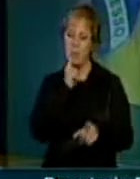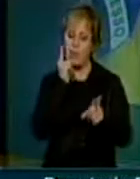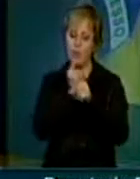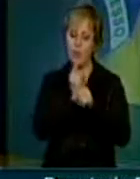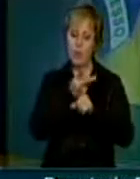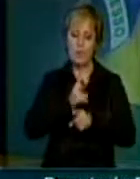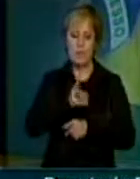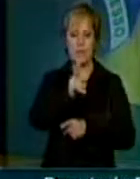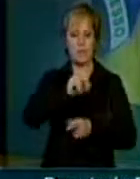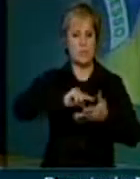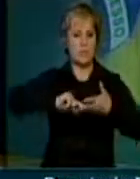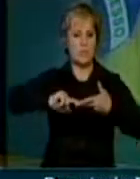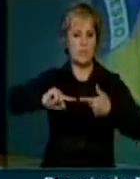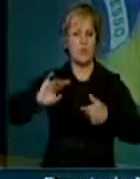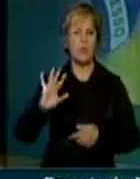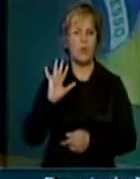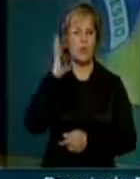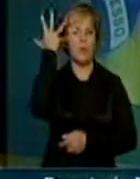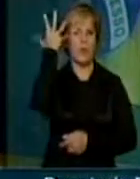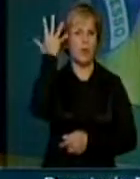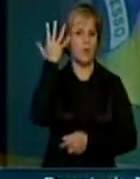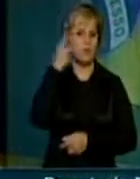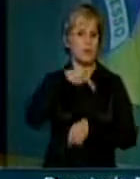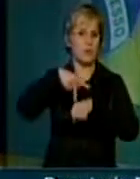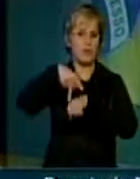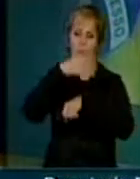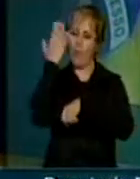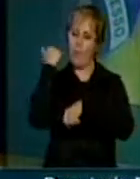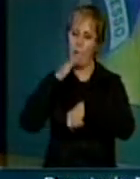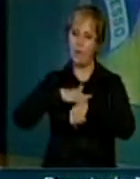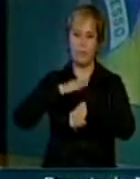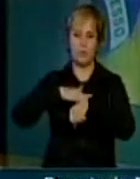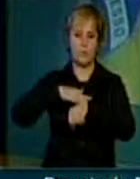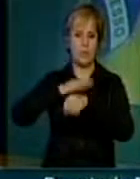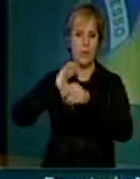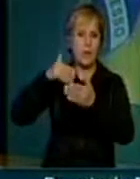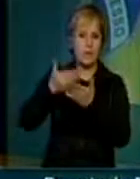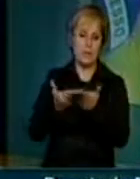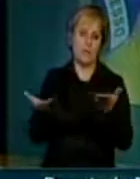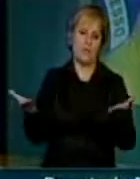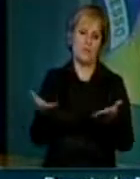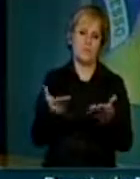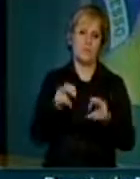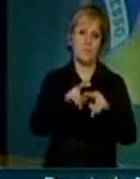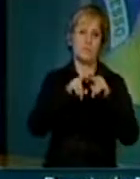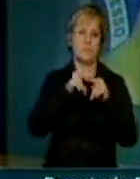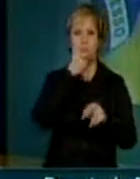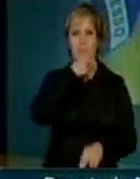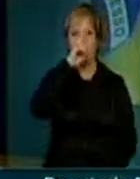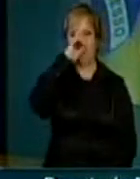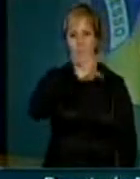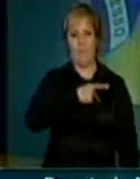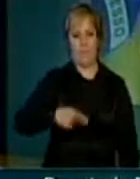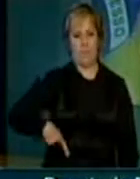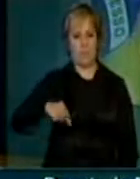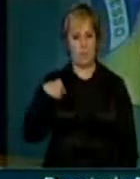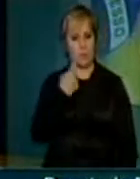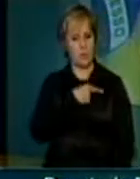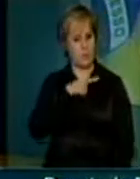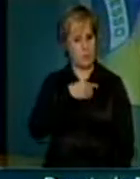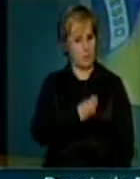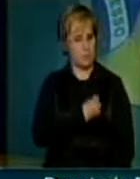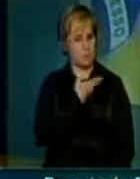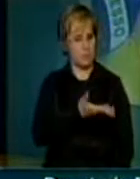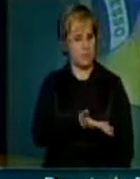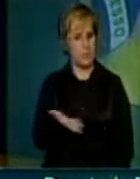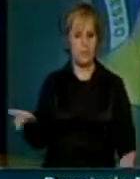nos pedaços do que vivenciou o país durante todos esses anos. Por isso, senhor presidente, nós estamos